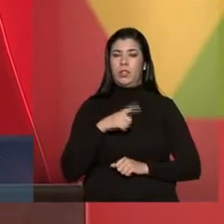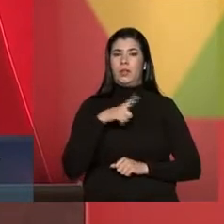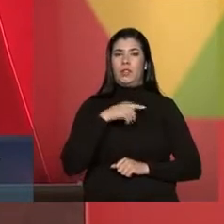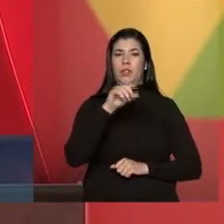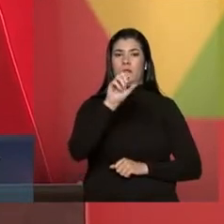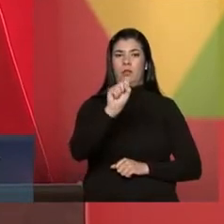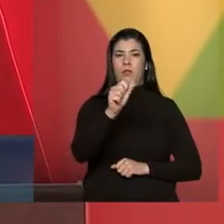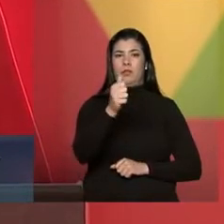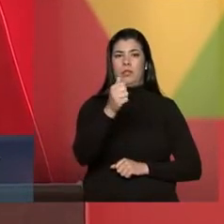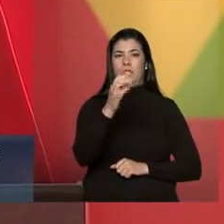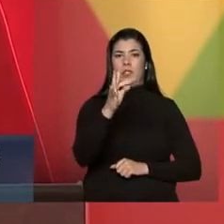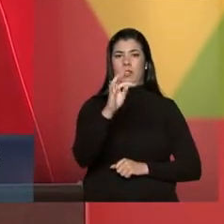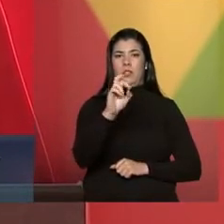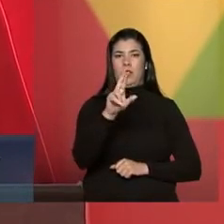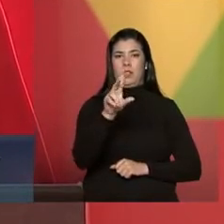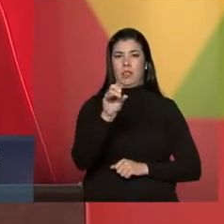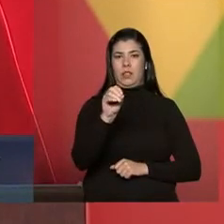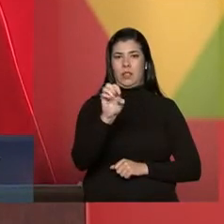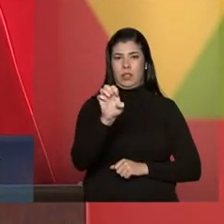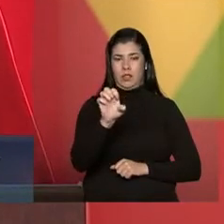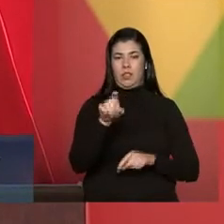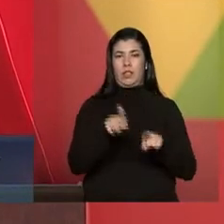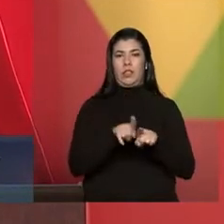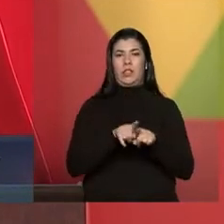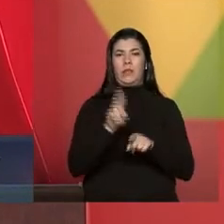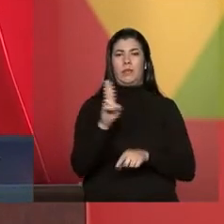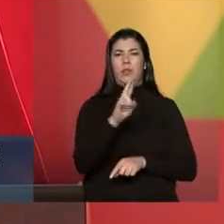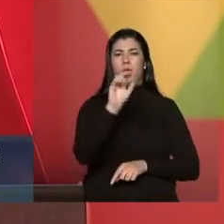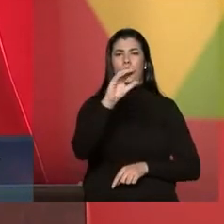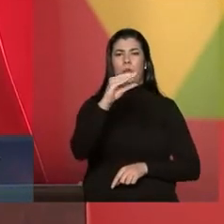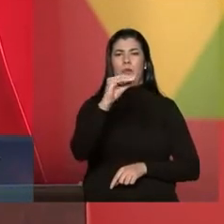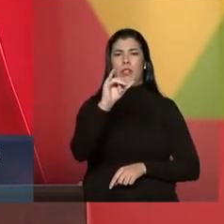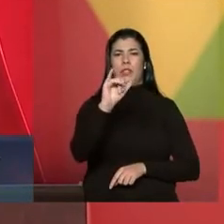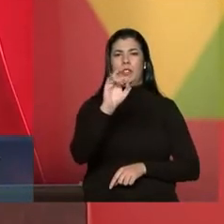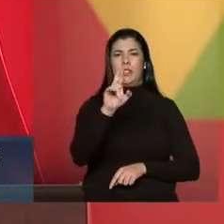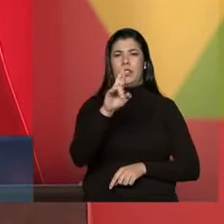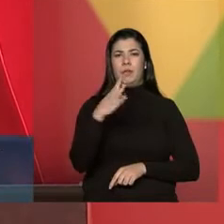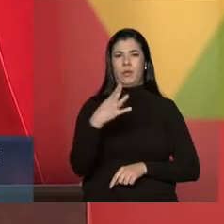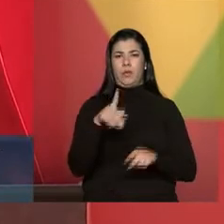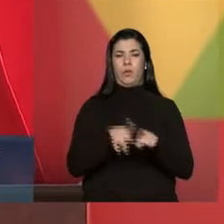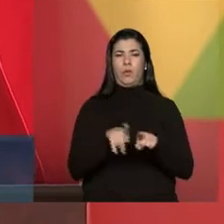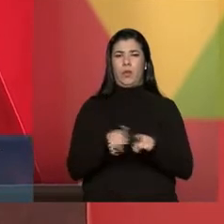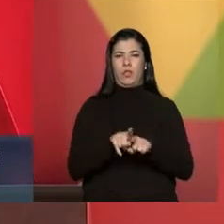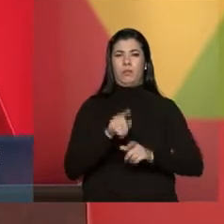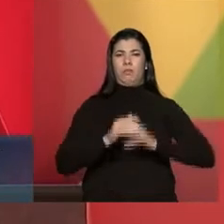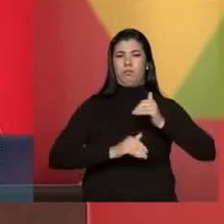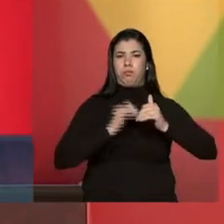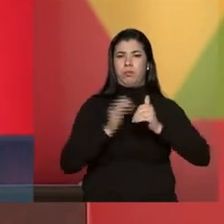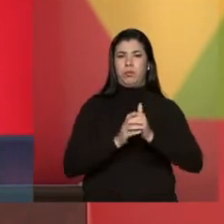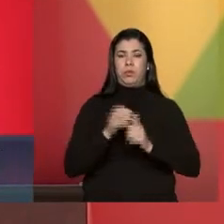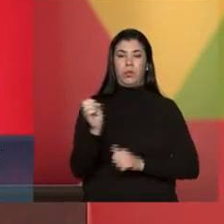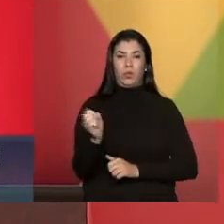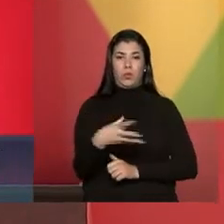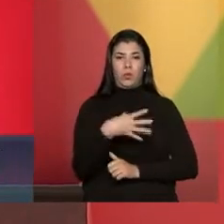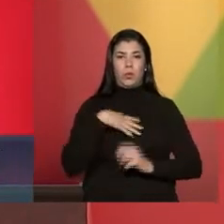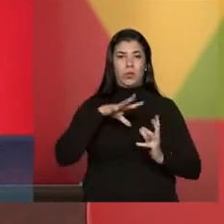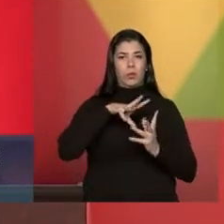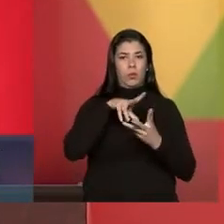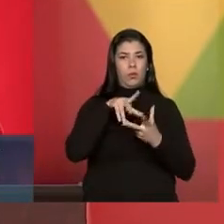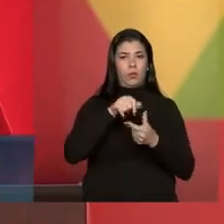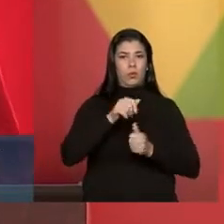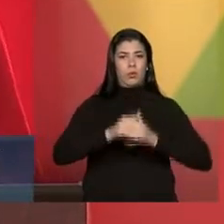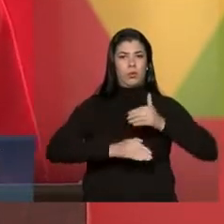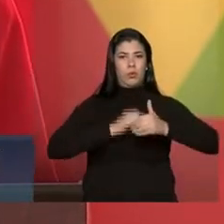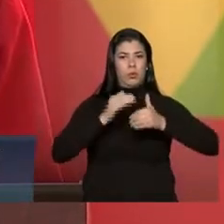Cybers 4, a China e o Brasil consolidaram uma iniciativa emblemática no mundo em